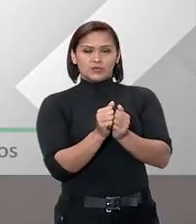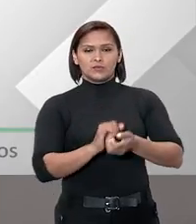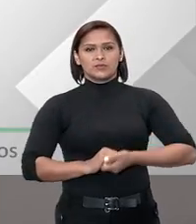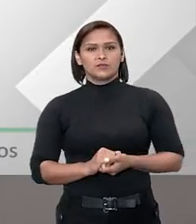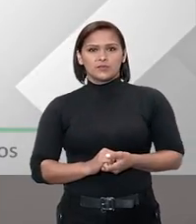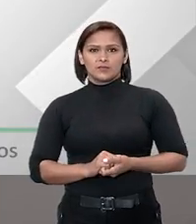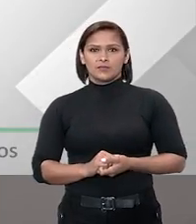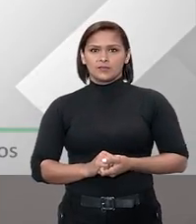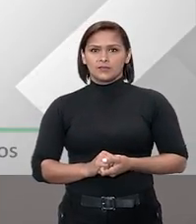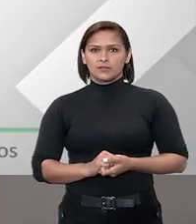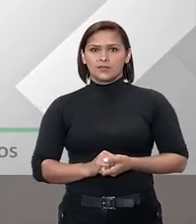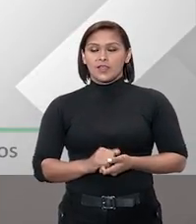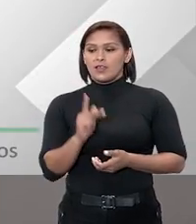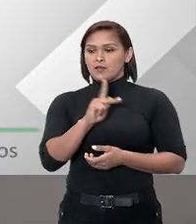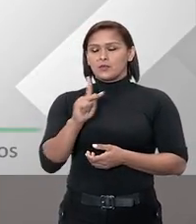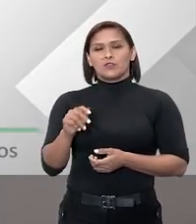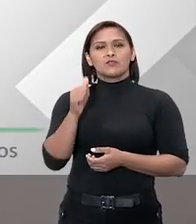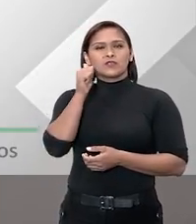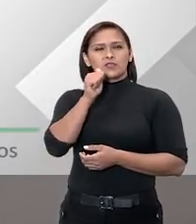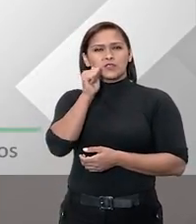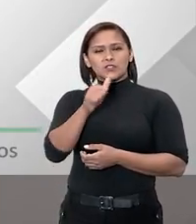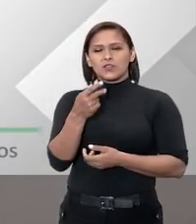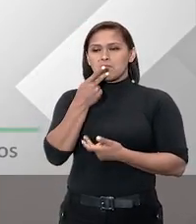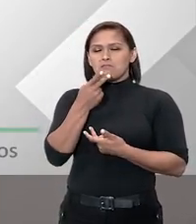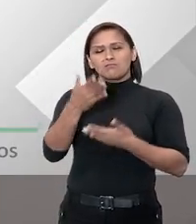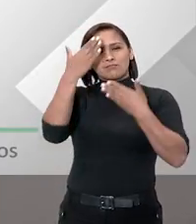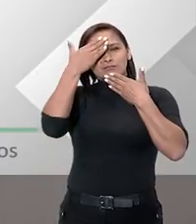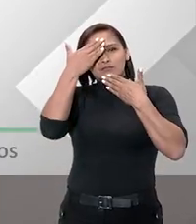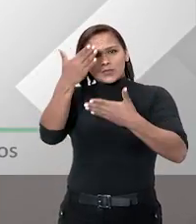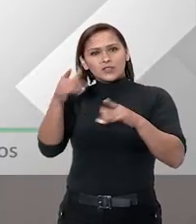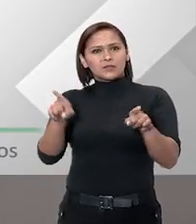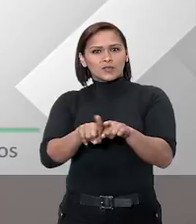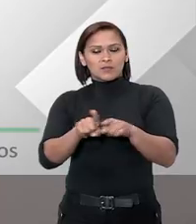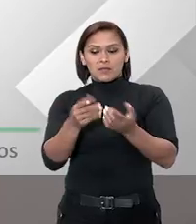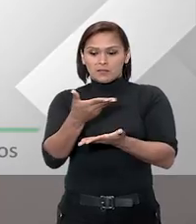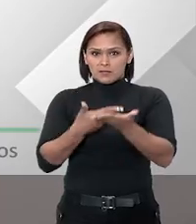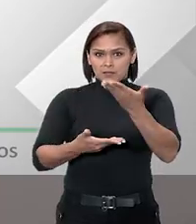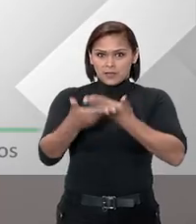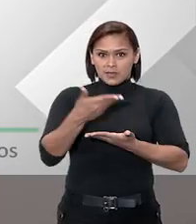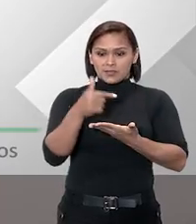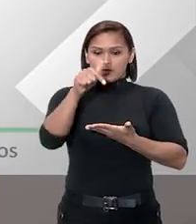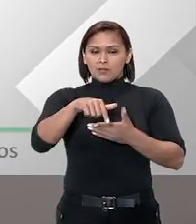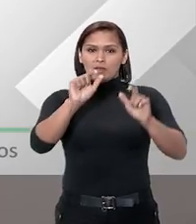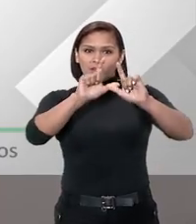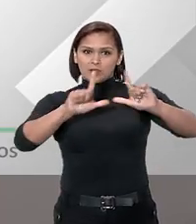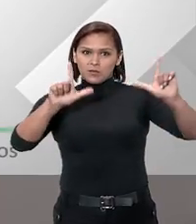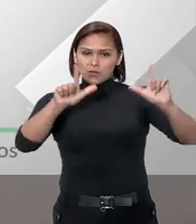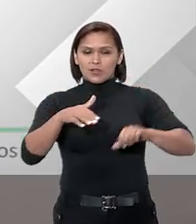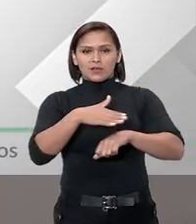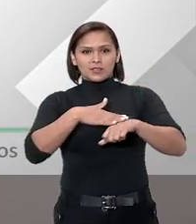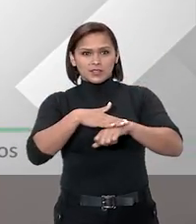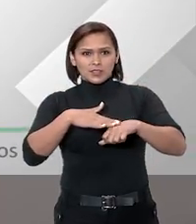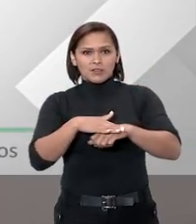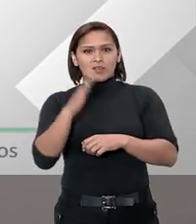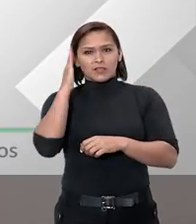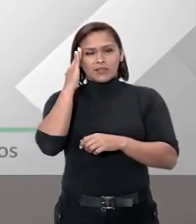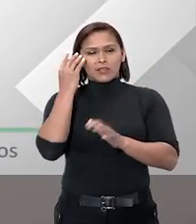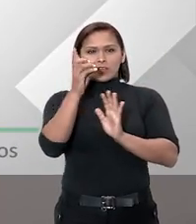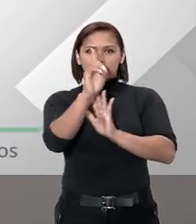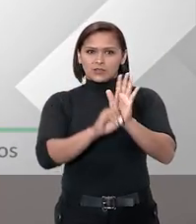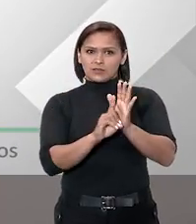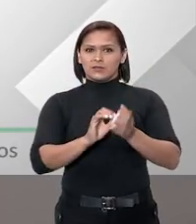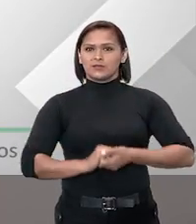momento. Professora Sandra Muriel Zanetti, muito obrigada também por participar aqui do nosso programa, dessa nossa conversa no Entender